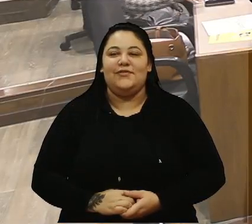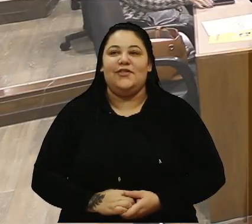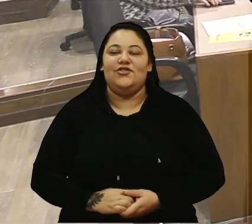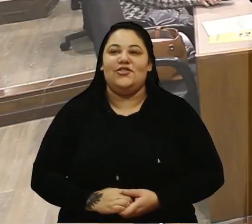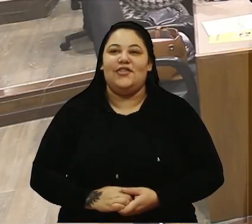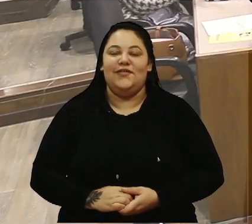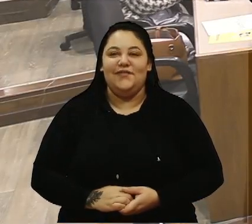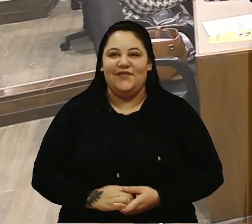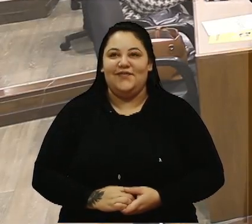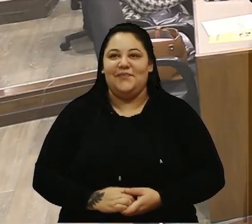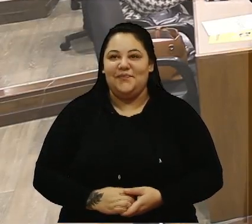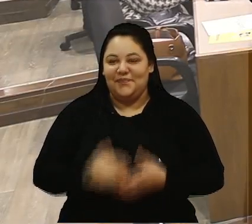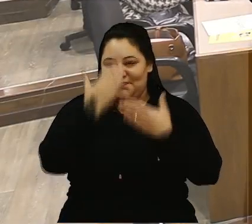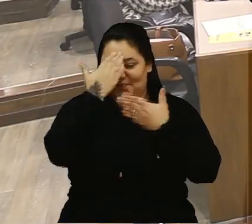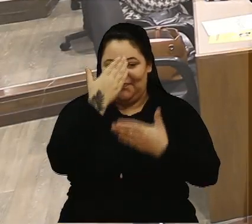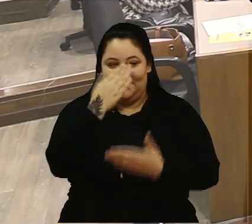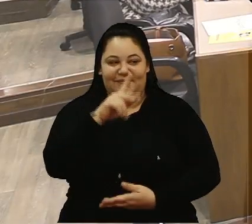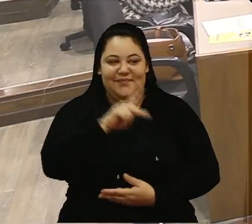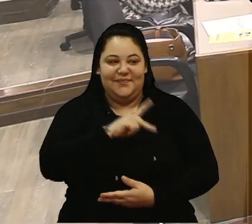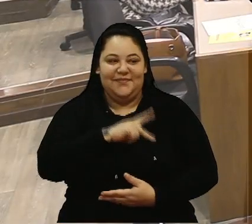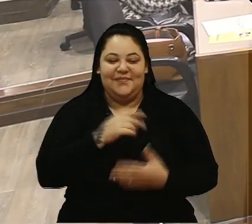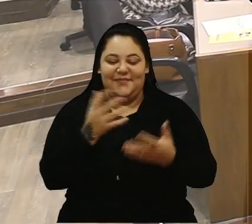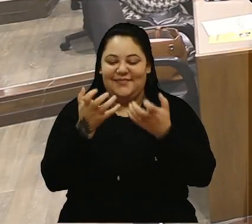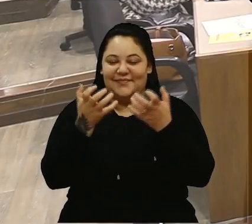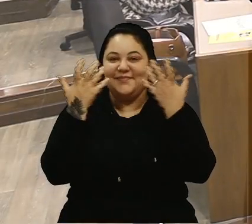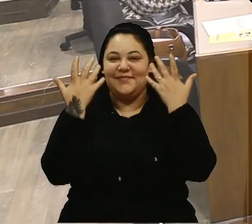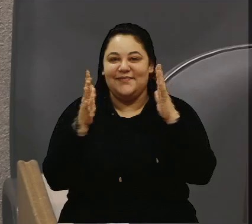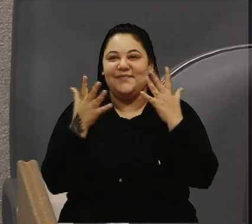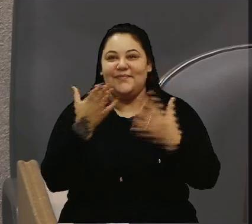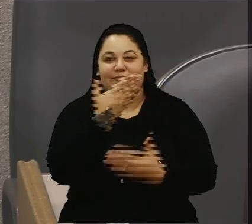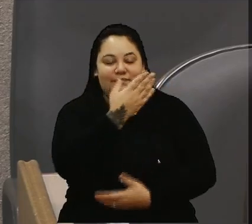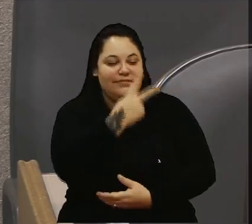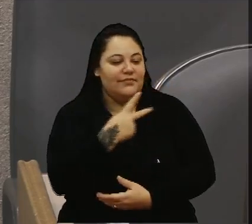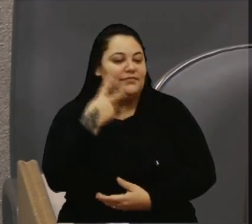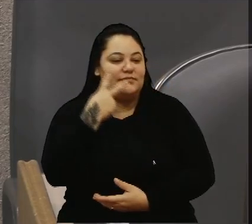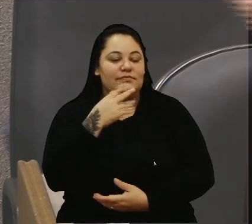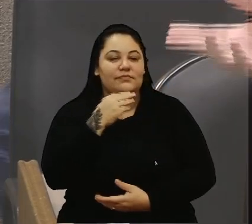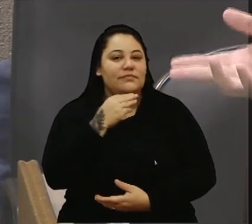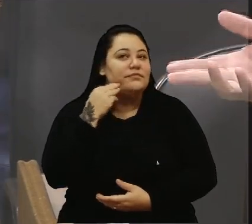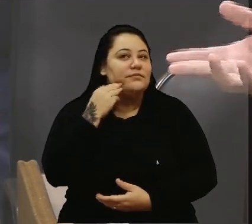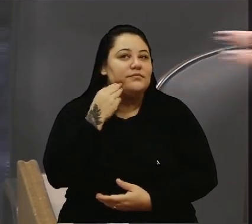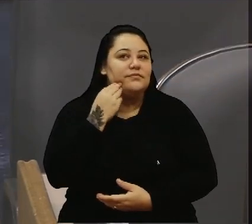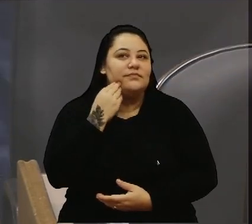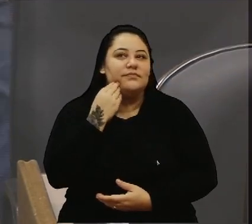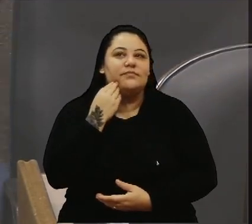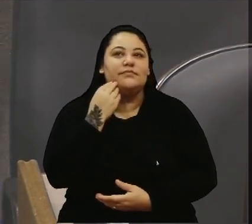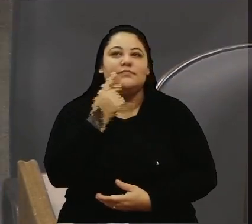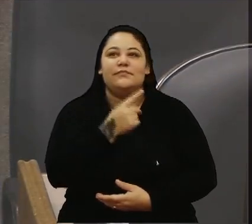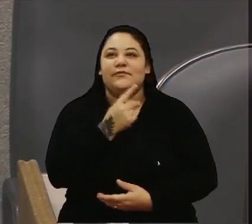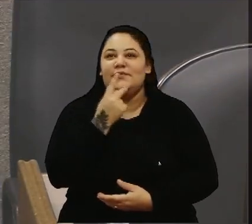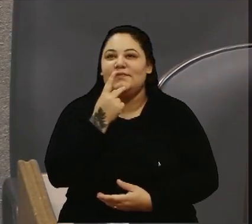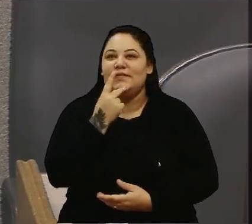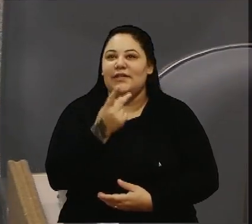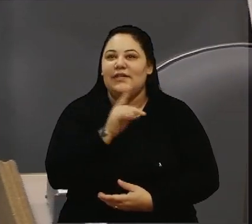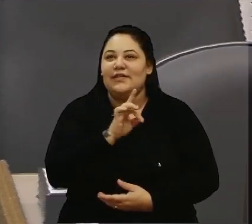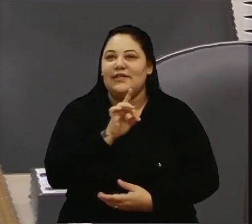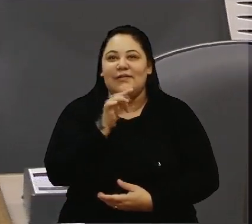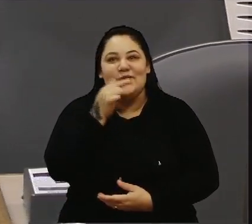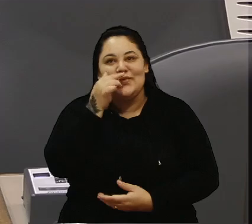Obrigado, presidente. Primeiro, parabenizar a vereadora Marisol. Eu ia dizer que não ia falar antes, porque não consigo